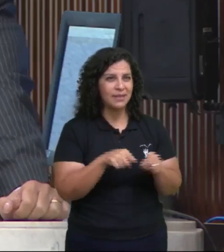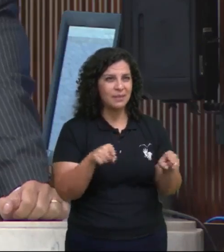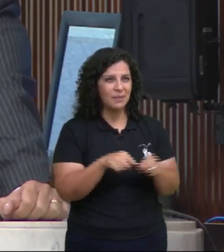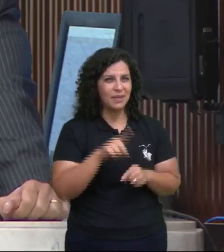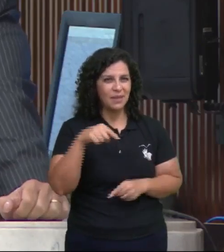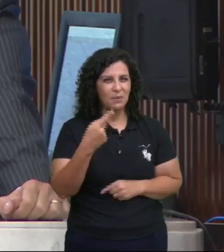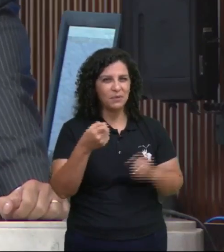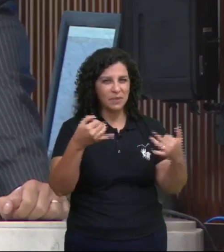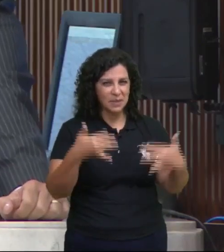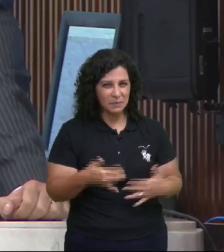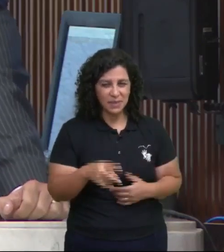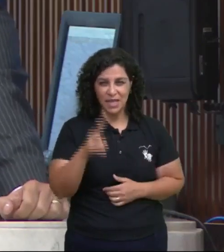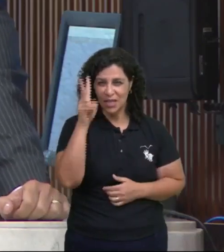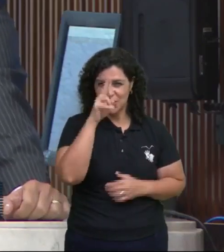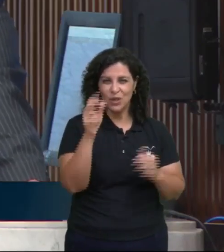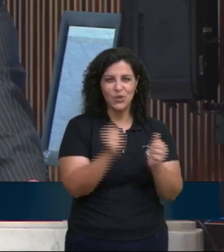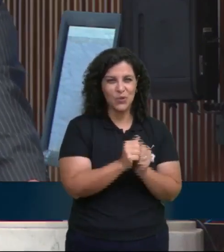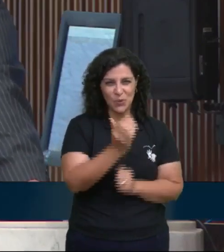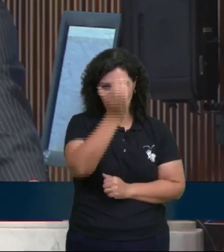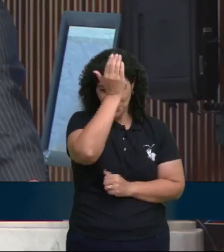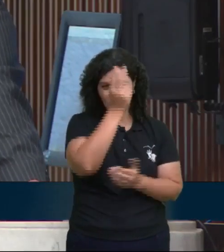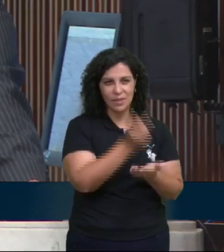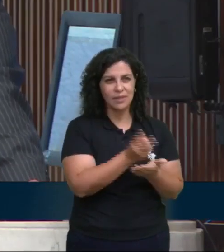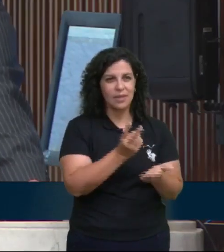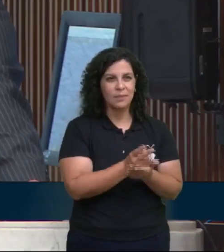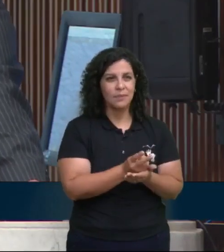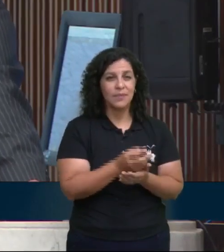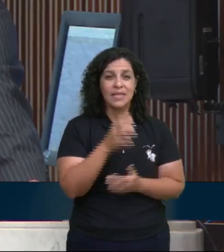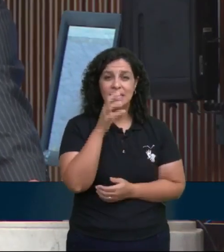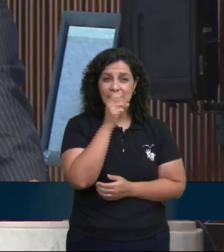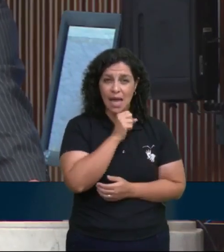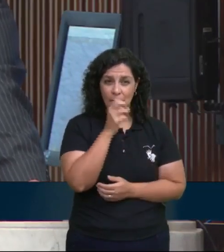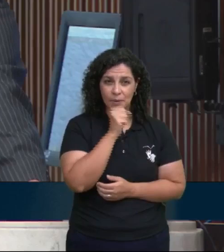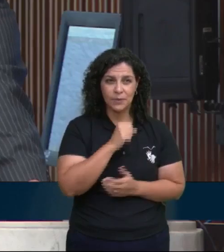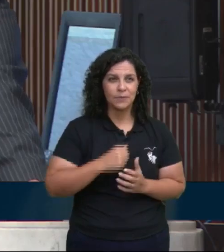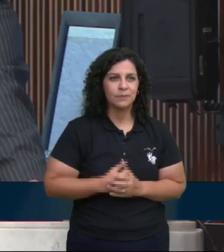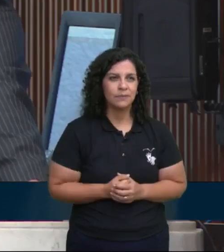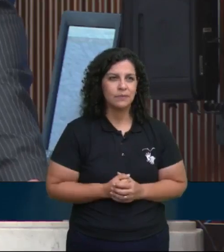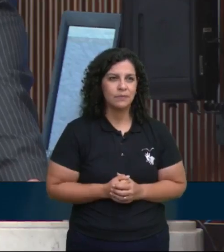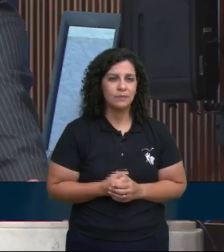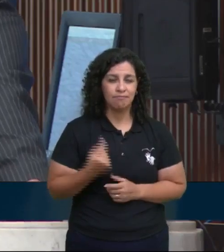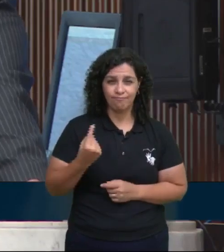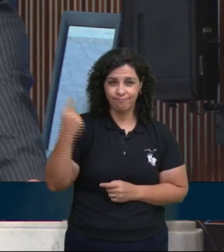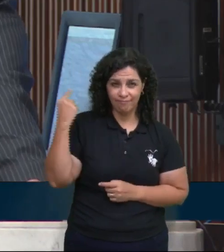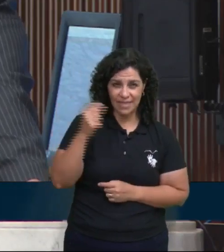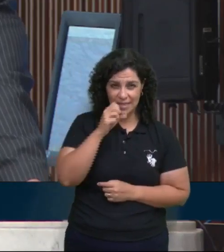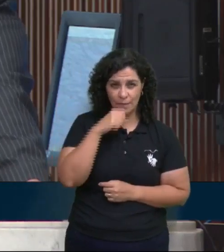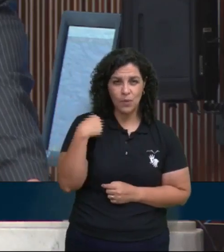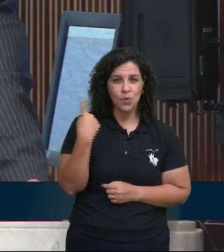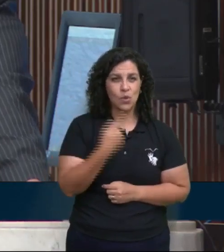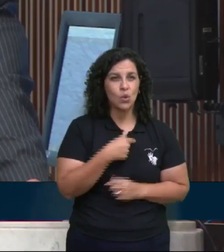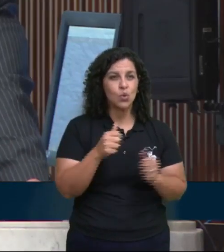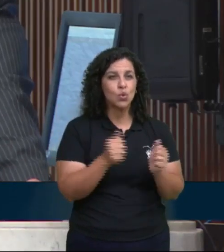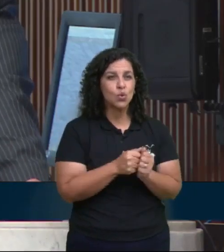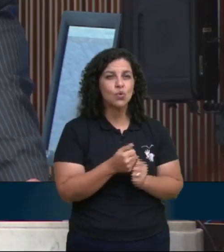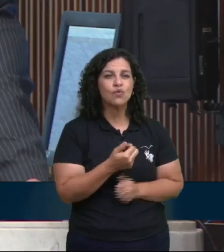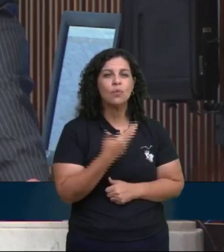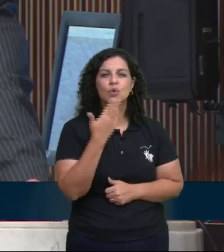depois, que você tem boas histórias também. Neste sábado passado, nós fomos almoçar